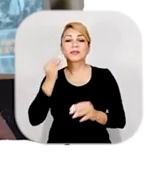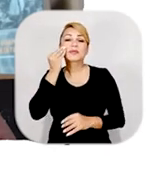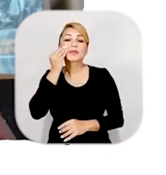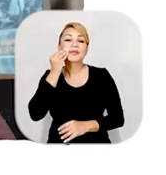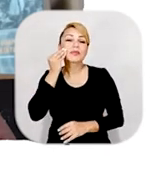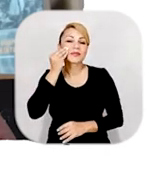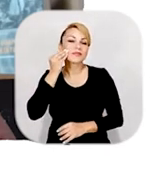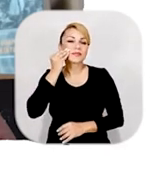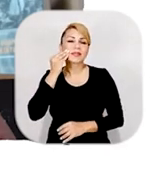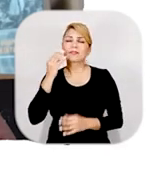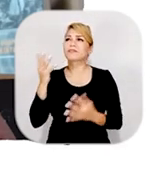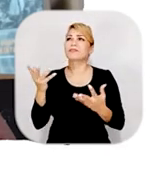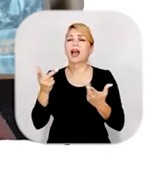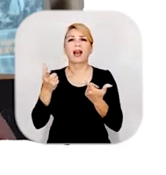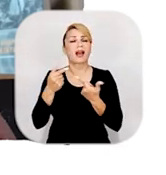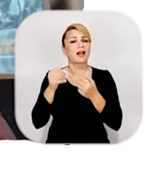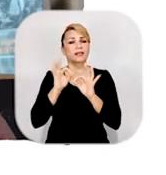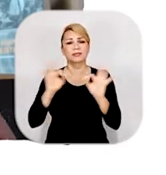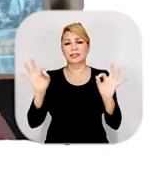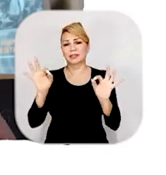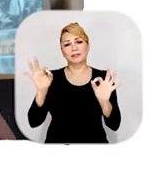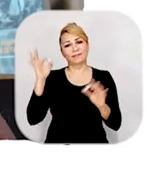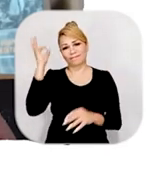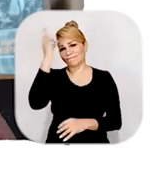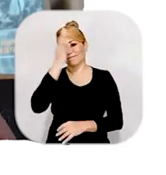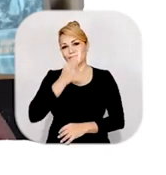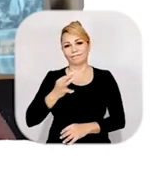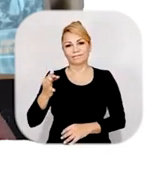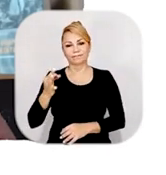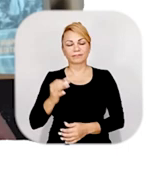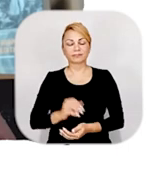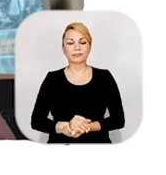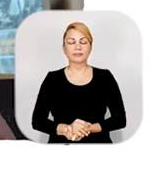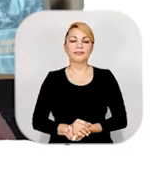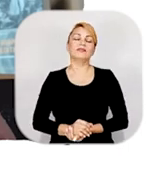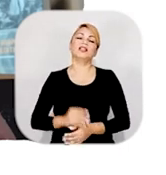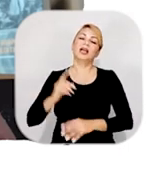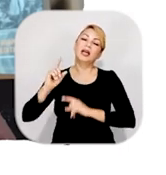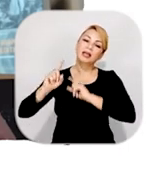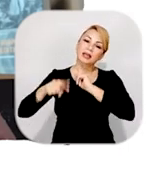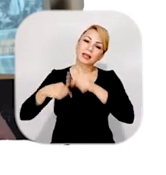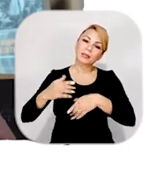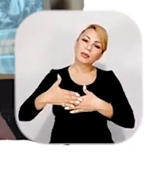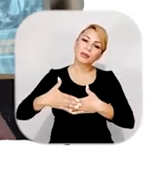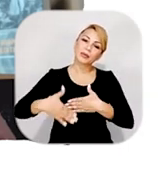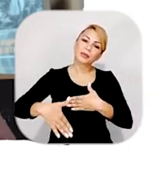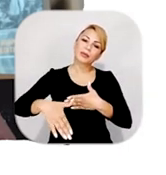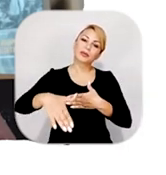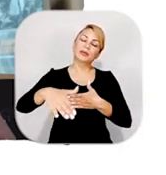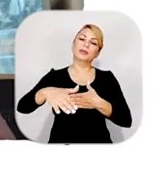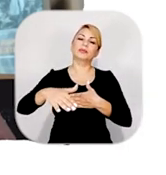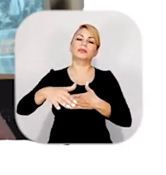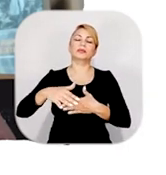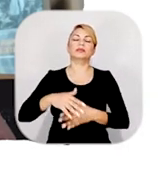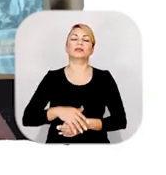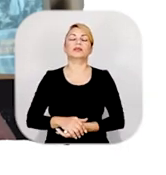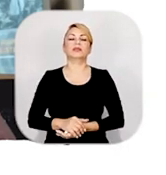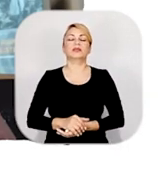experiência incrível e muito lindo. Aí, a partir disso, e em